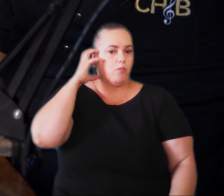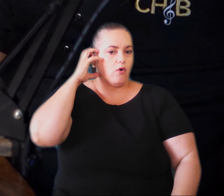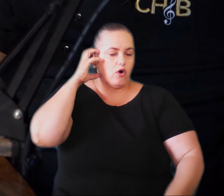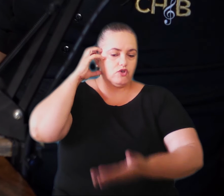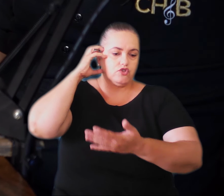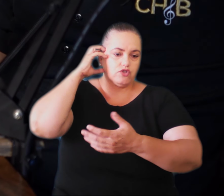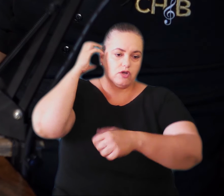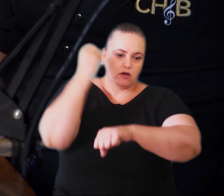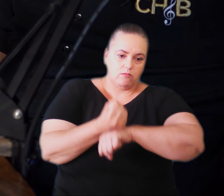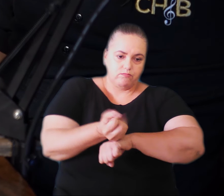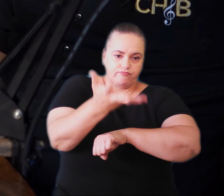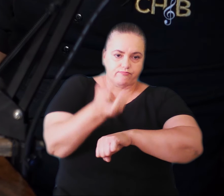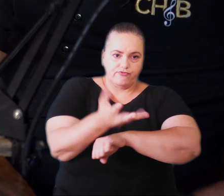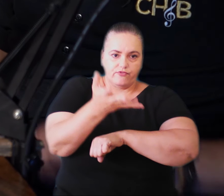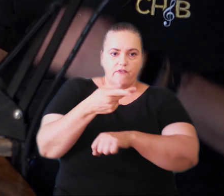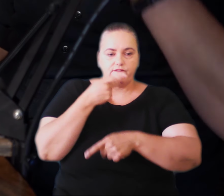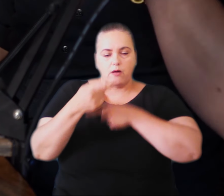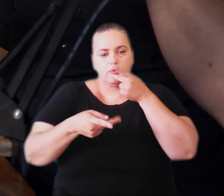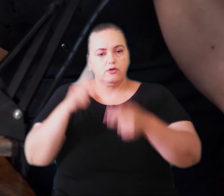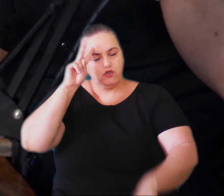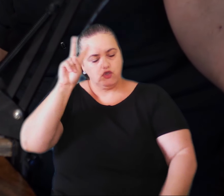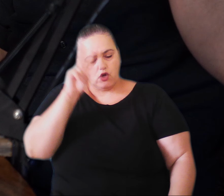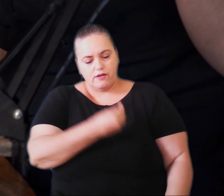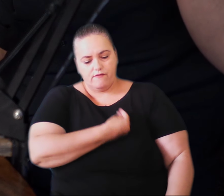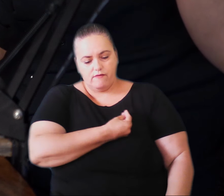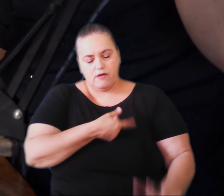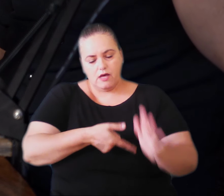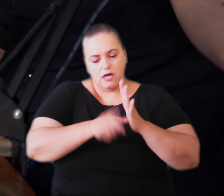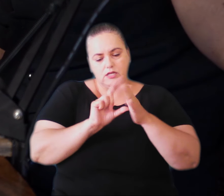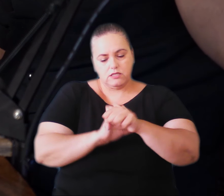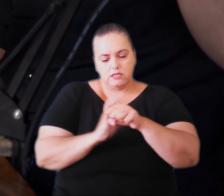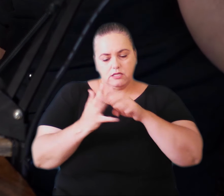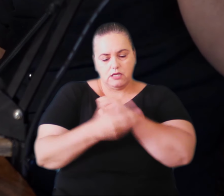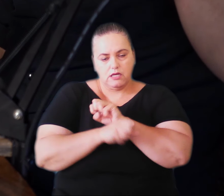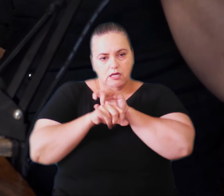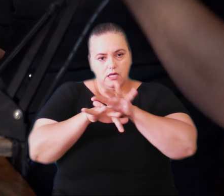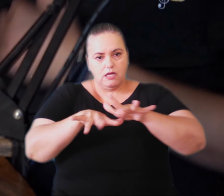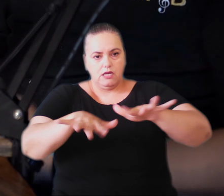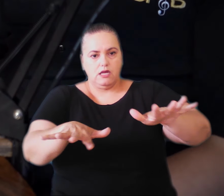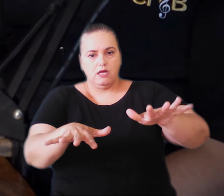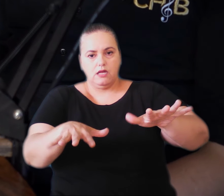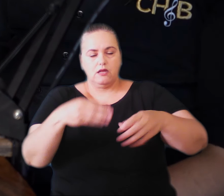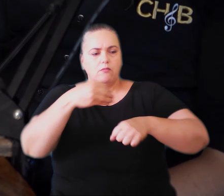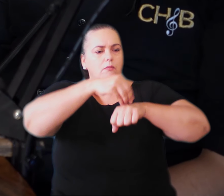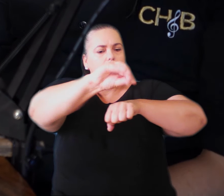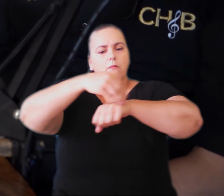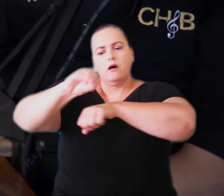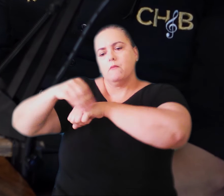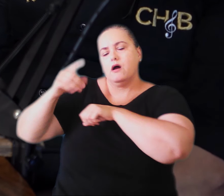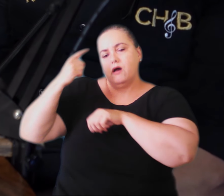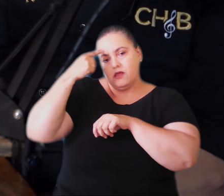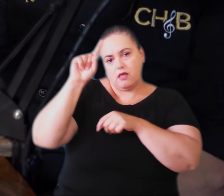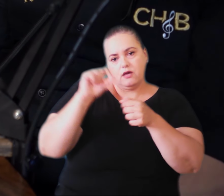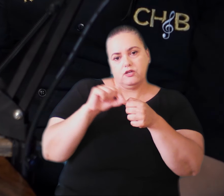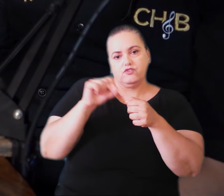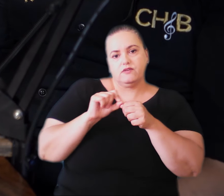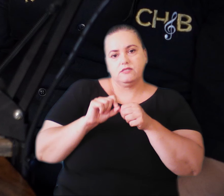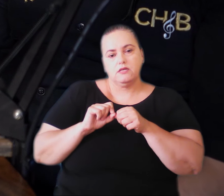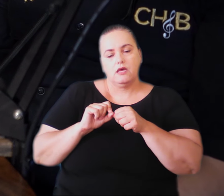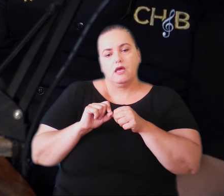história viva, a gente deixou, antes da pandemia, nós mandamos a ideia de fazer um